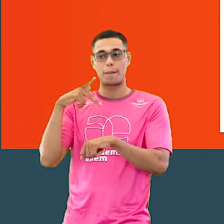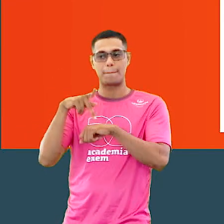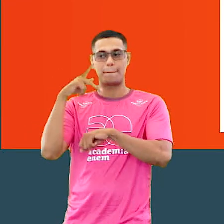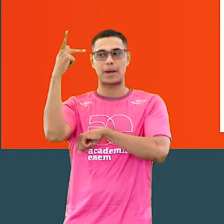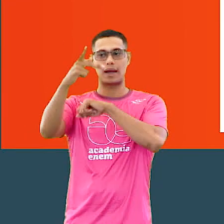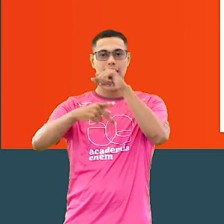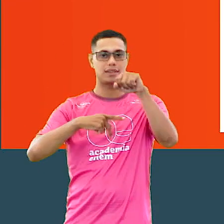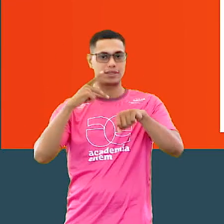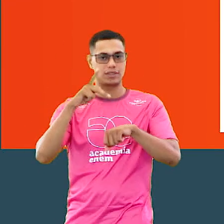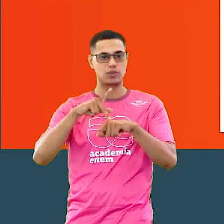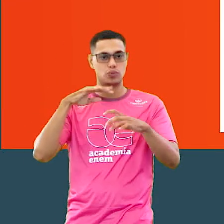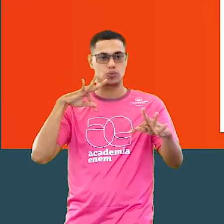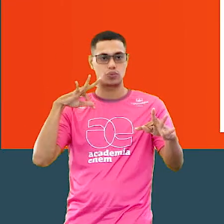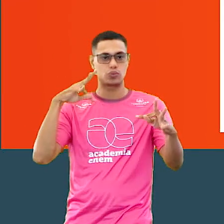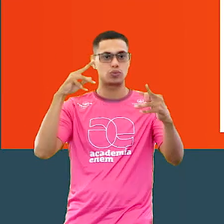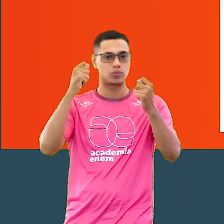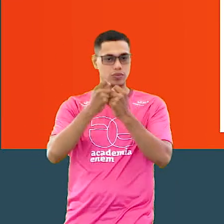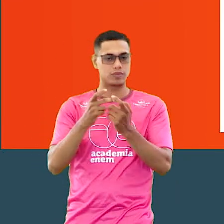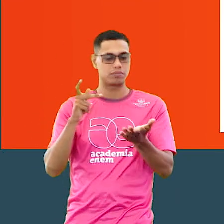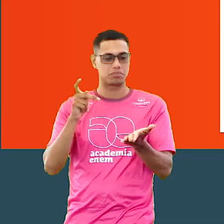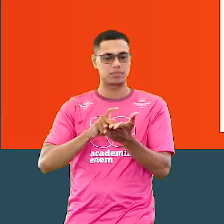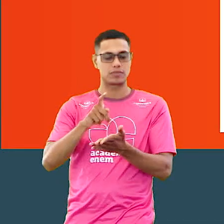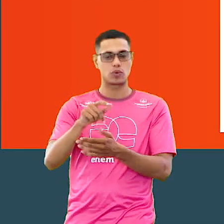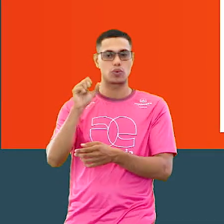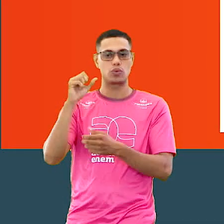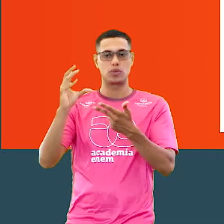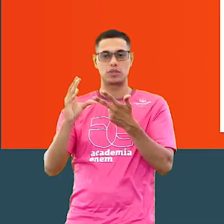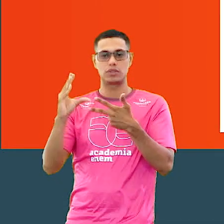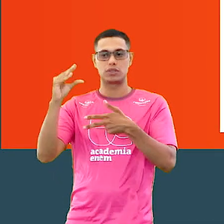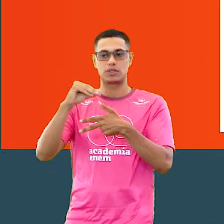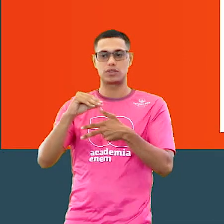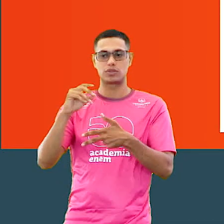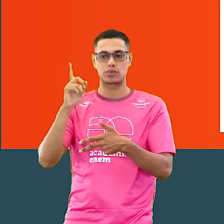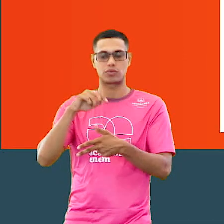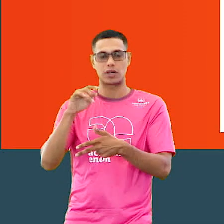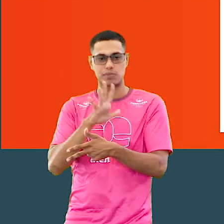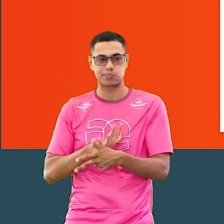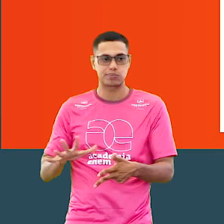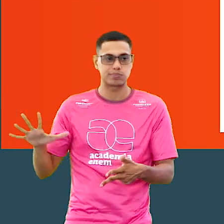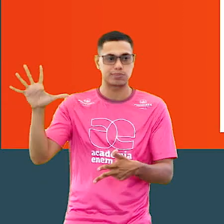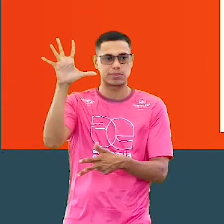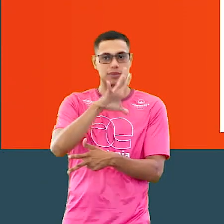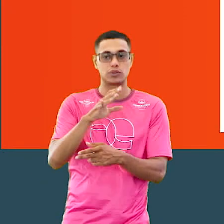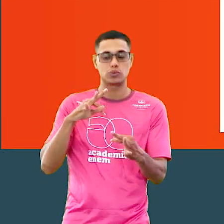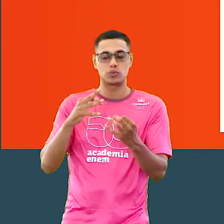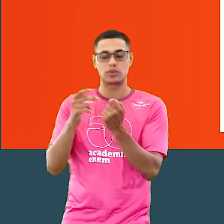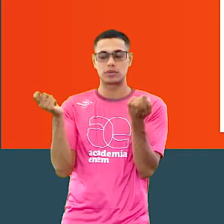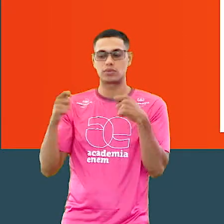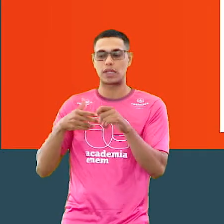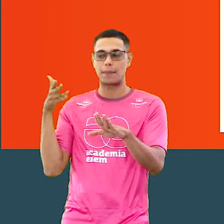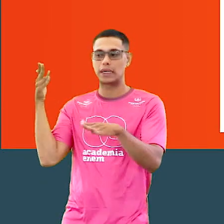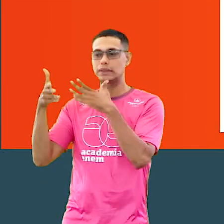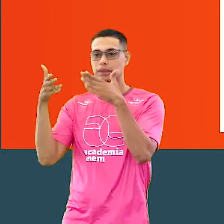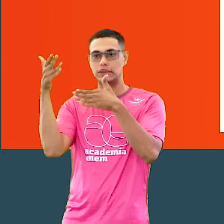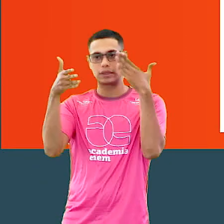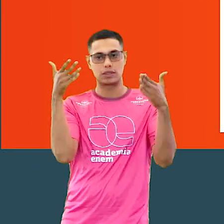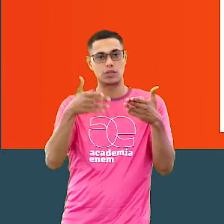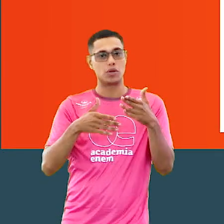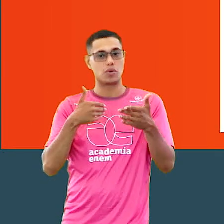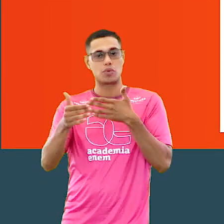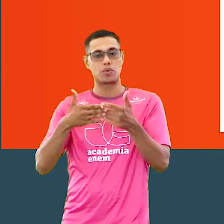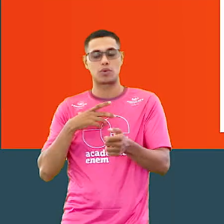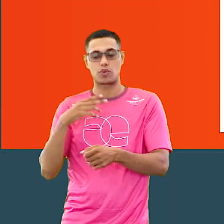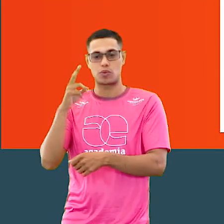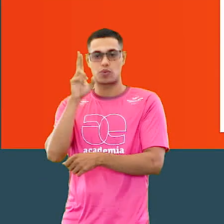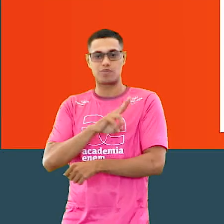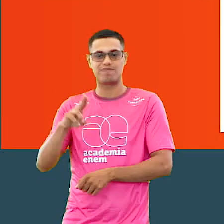SISU é uma grande porta, é um acesso imenso que vocês podem ingressar em qualquer universidade